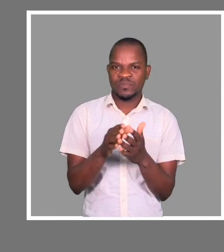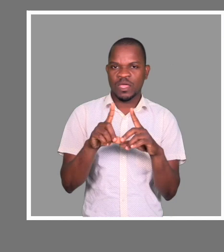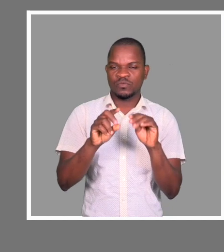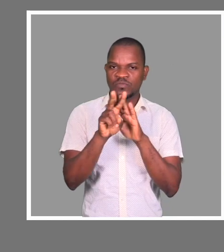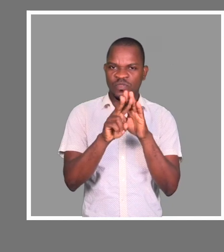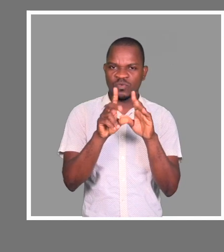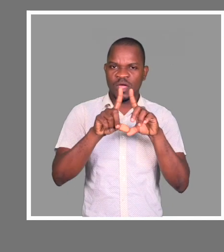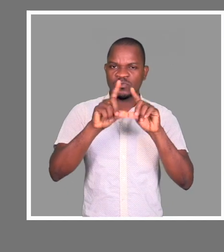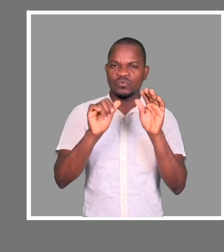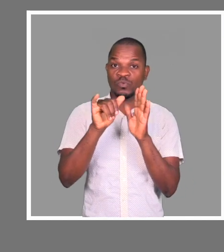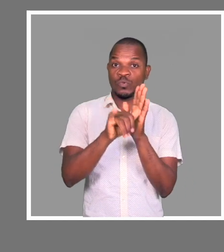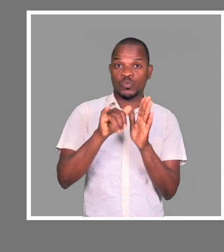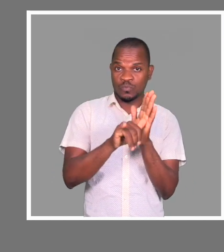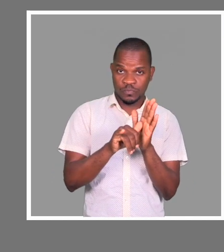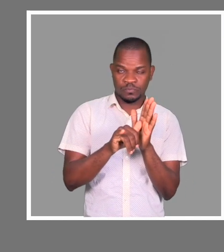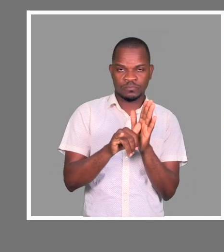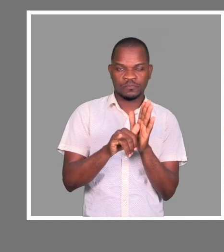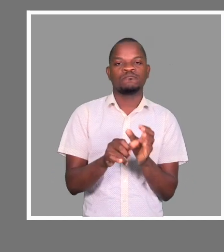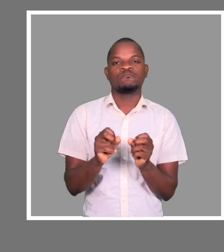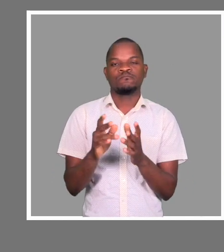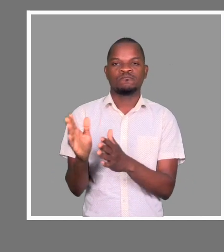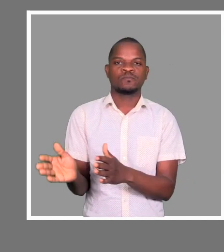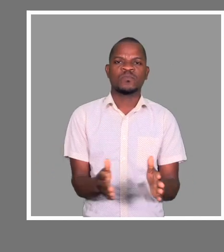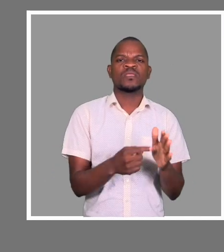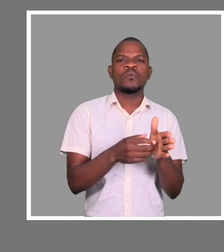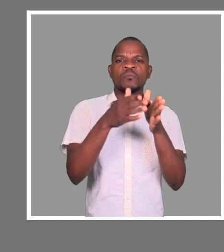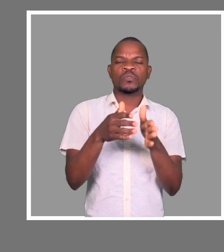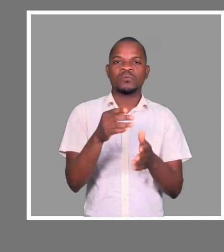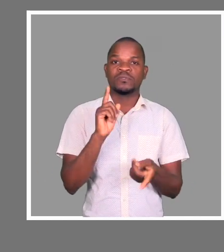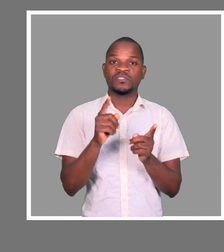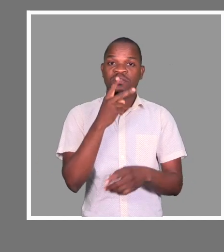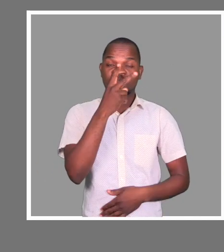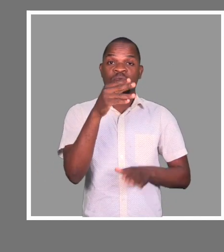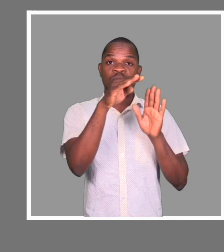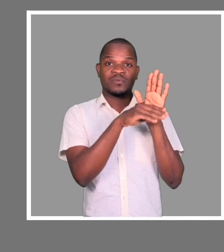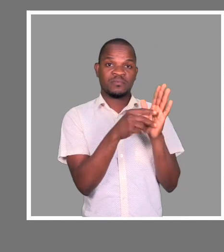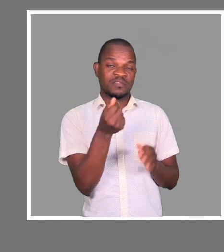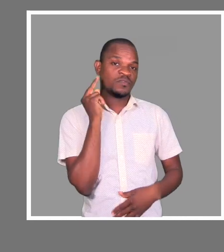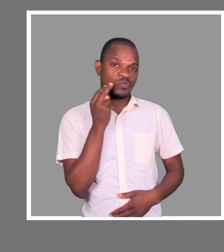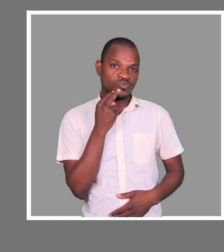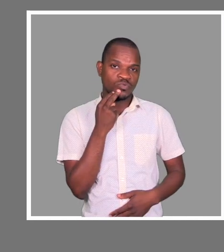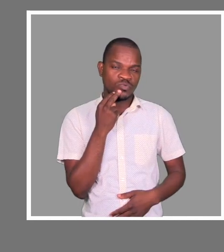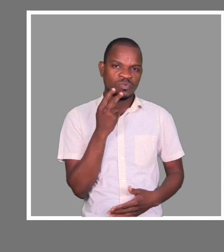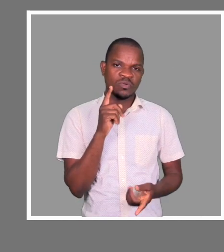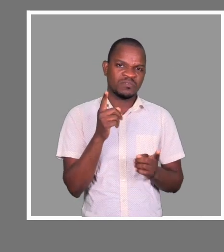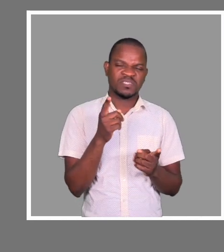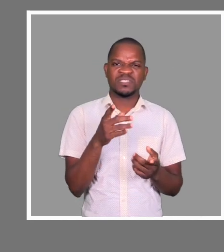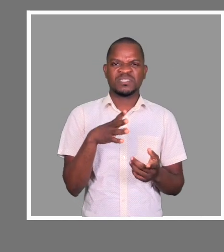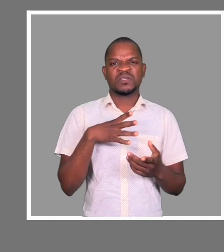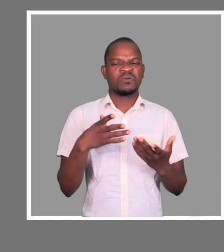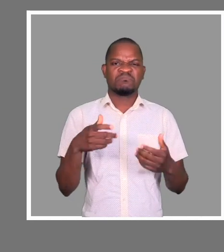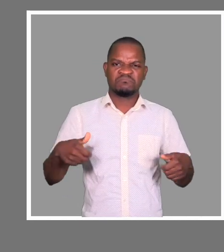alguém esteja a nos acompanhar neste momento e, por exemplo, quer uma cadeira de rodas, por exemplo, são pessoas com deficiência neste caso, como é que